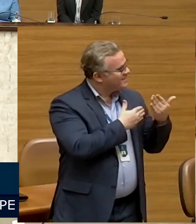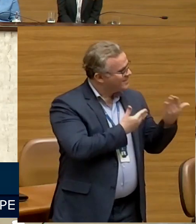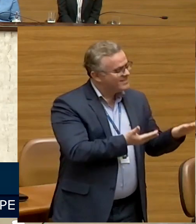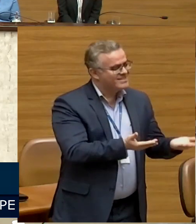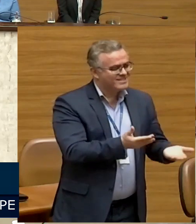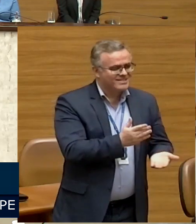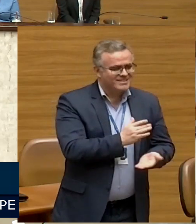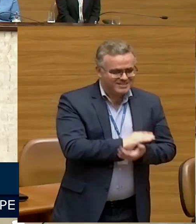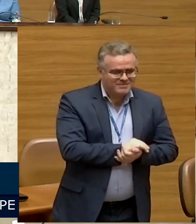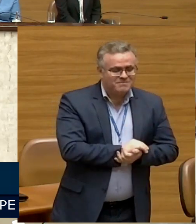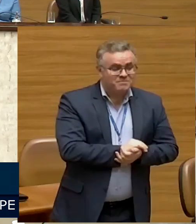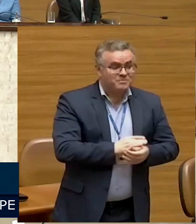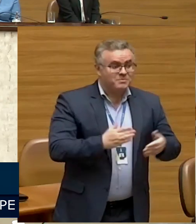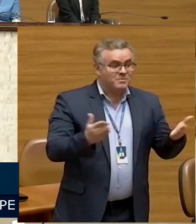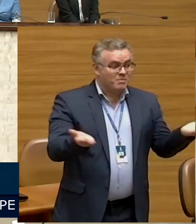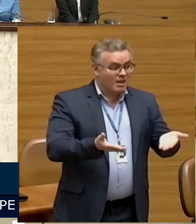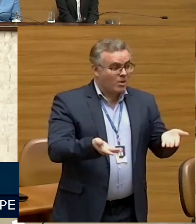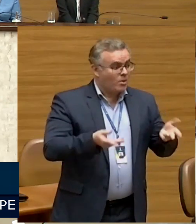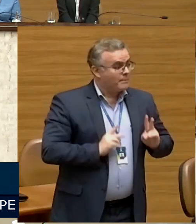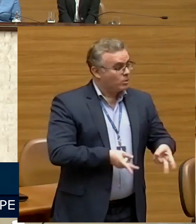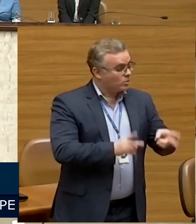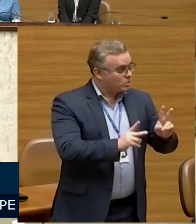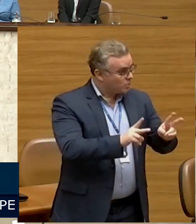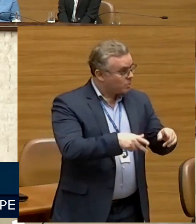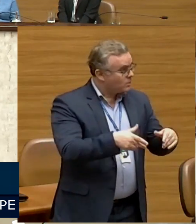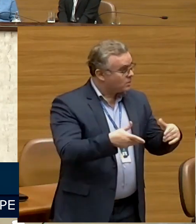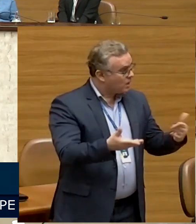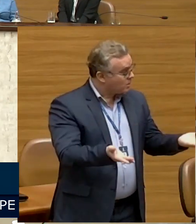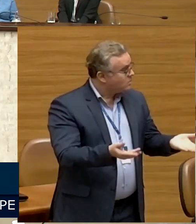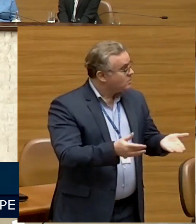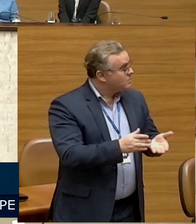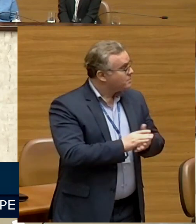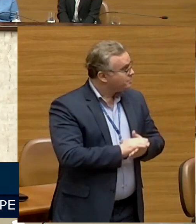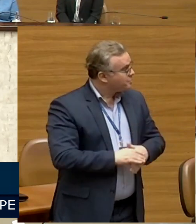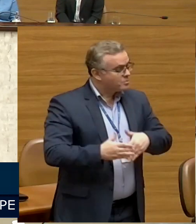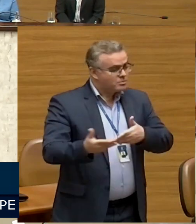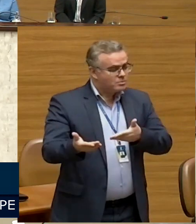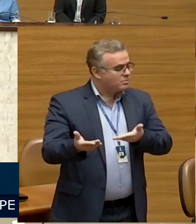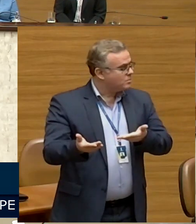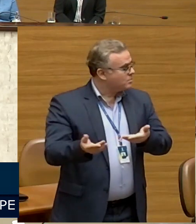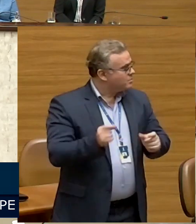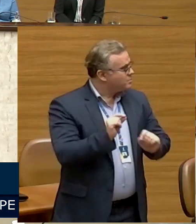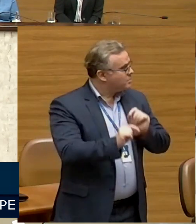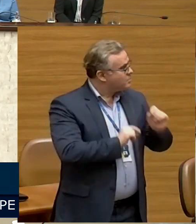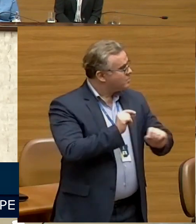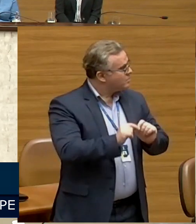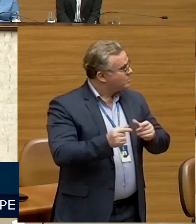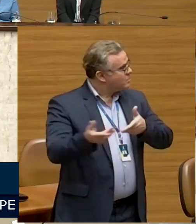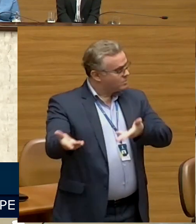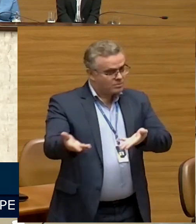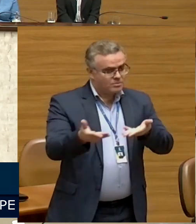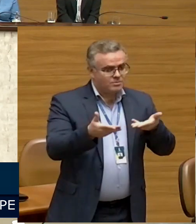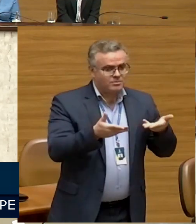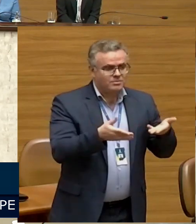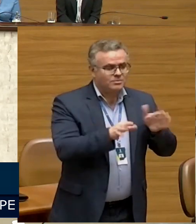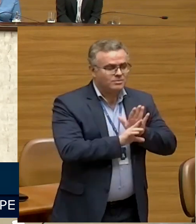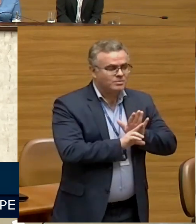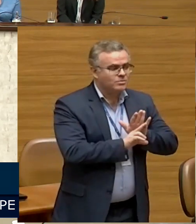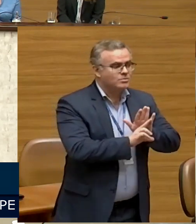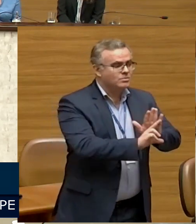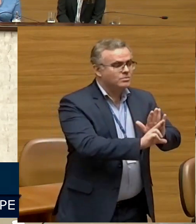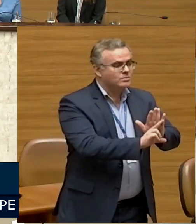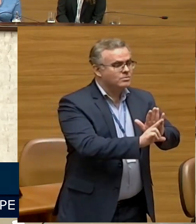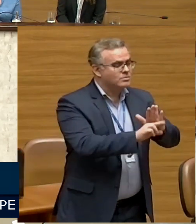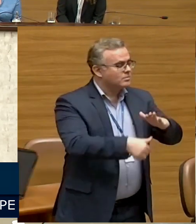Agora, para dar continuidade, né, eu vou chamar, né, a última fala, que é representando